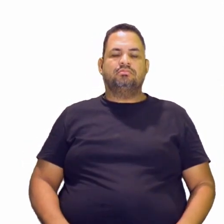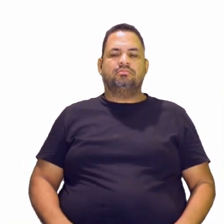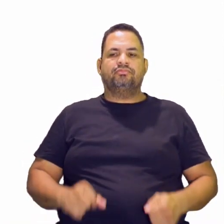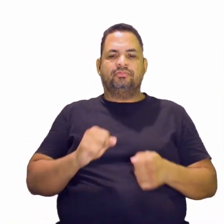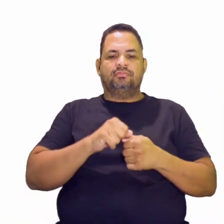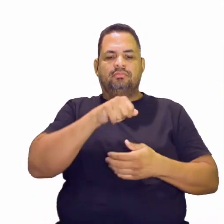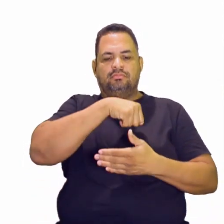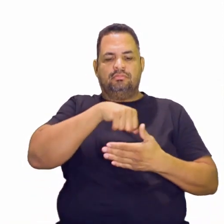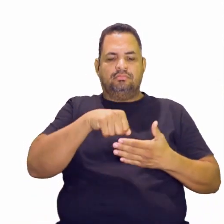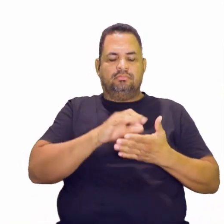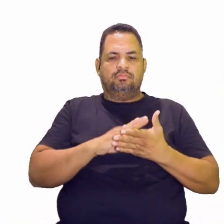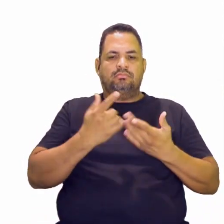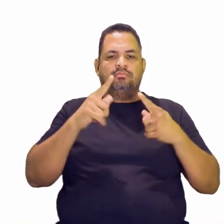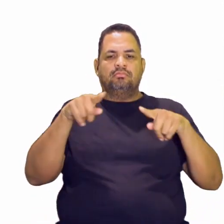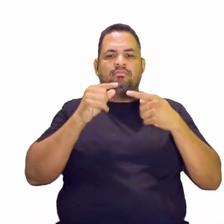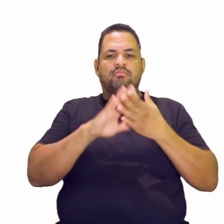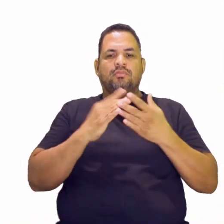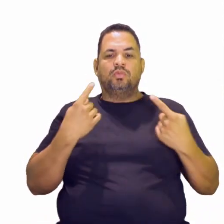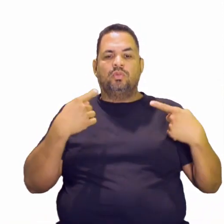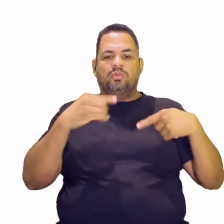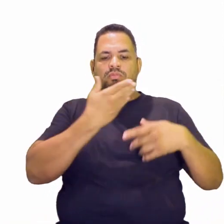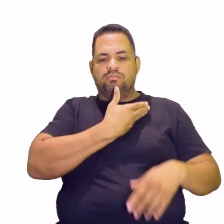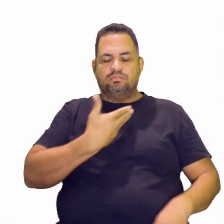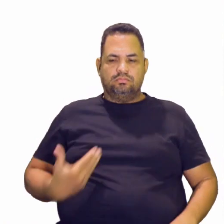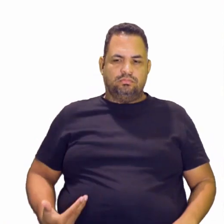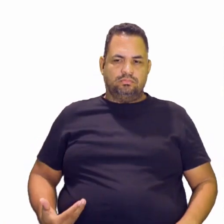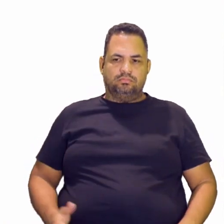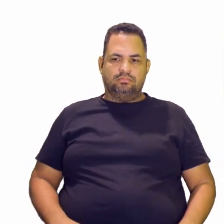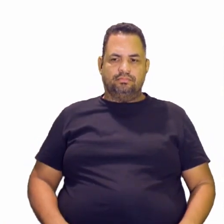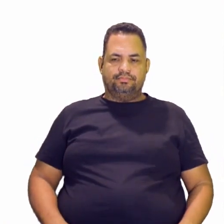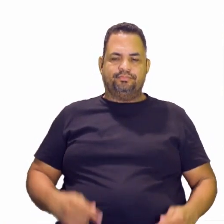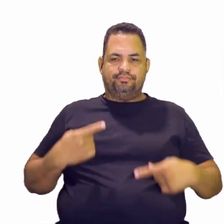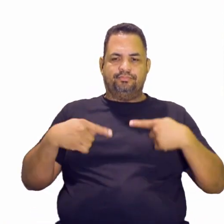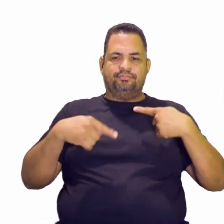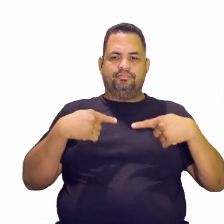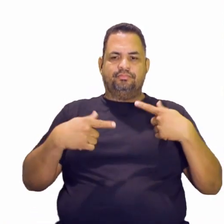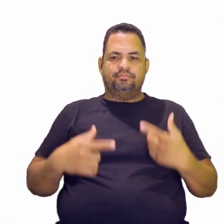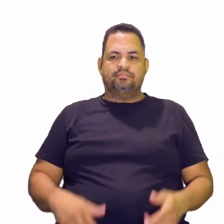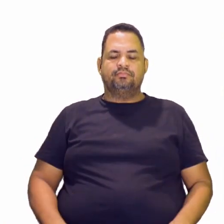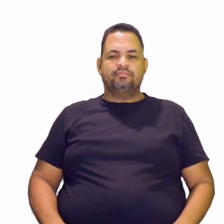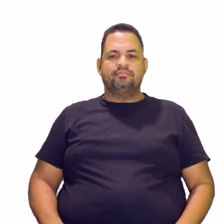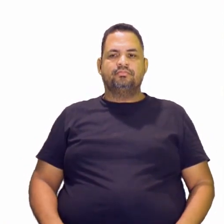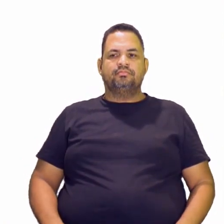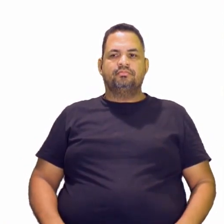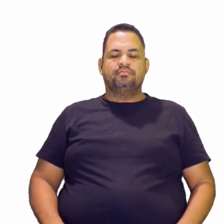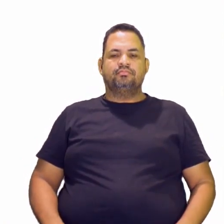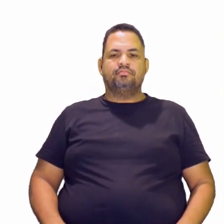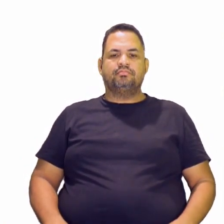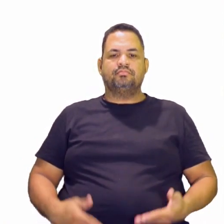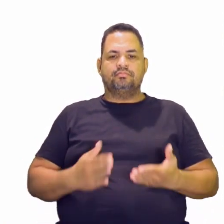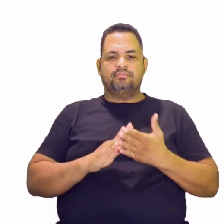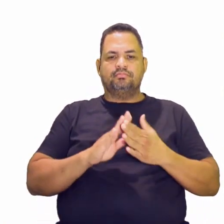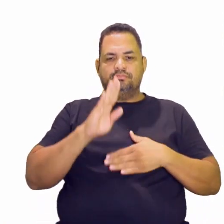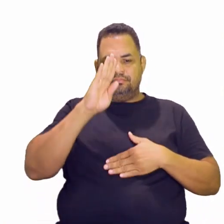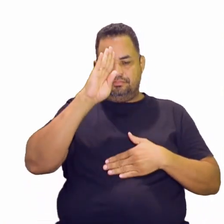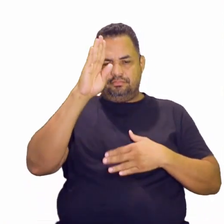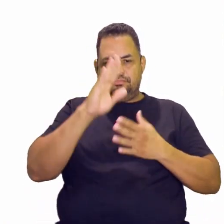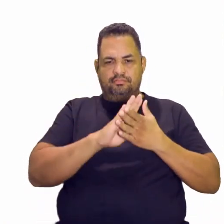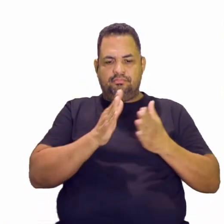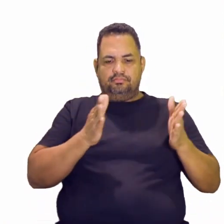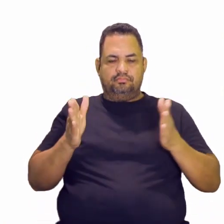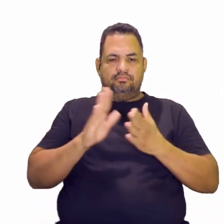de música contra o regime, contra aquele sistema político, somente no período militar.